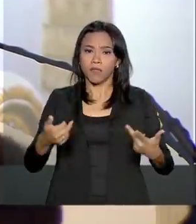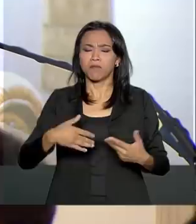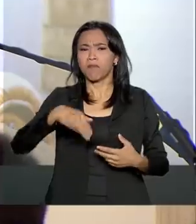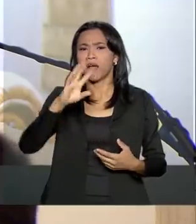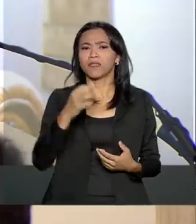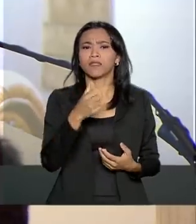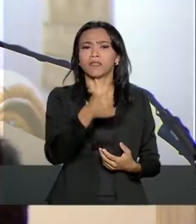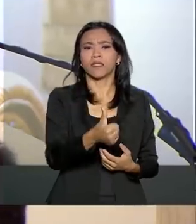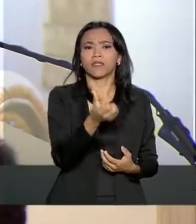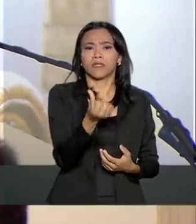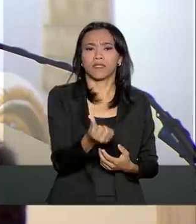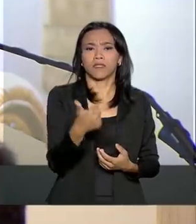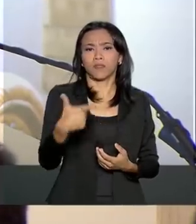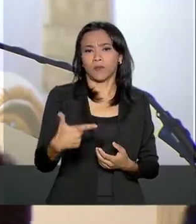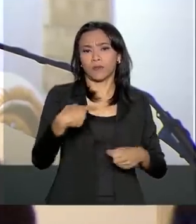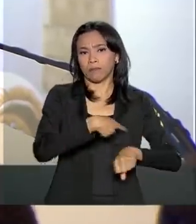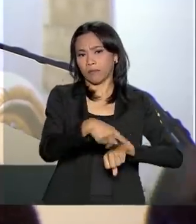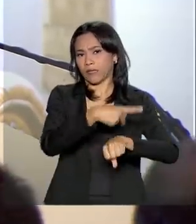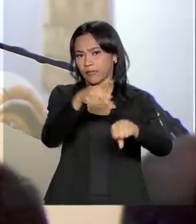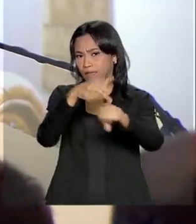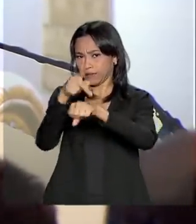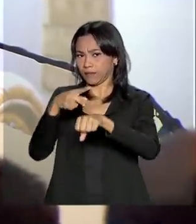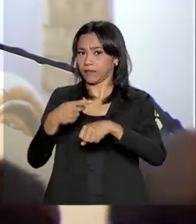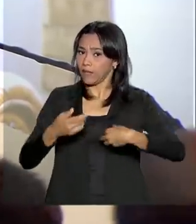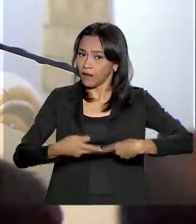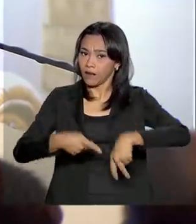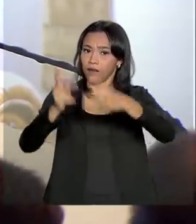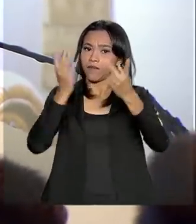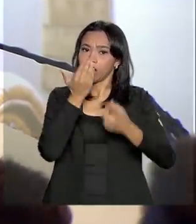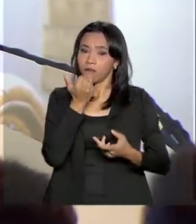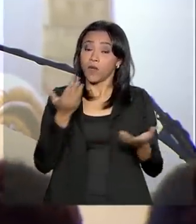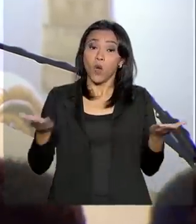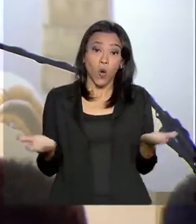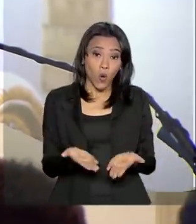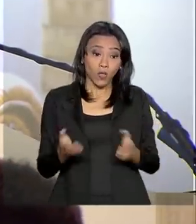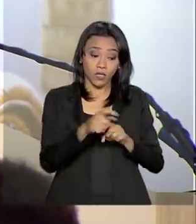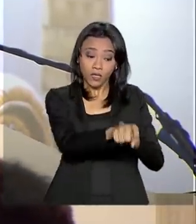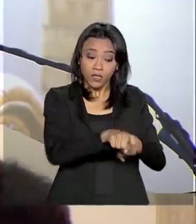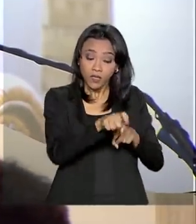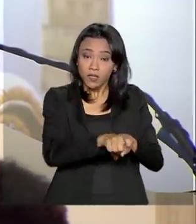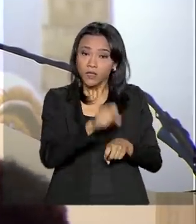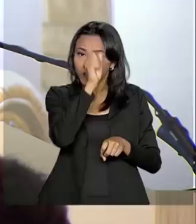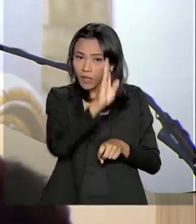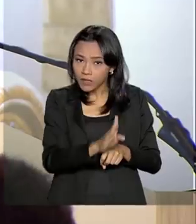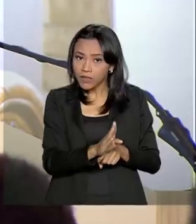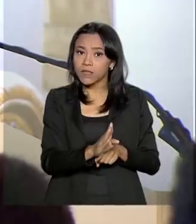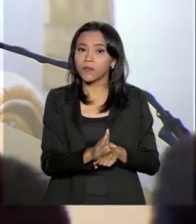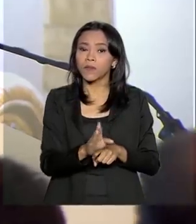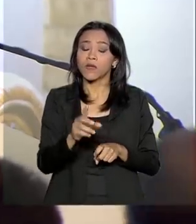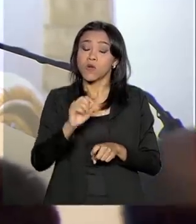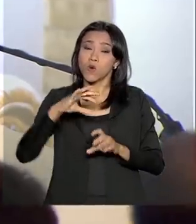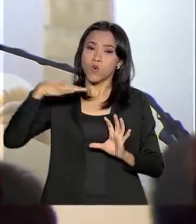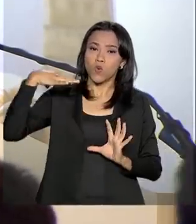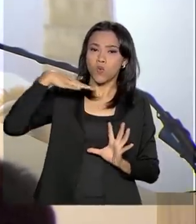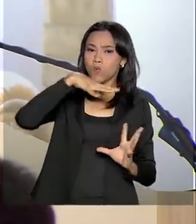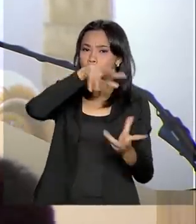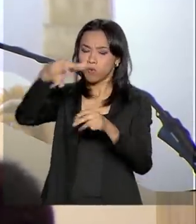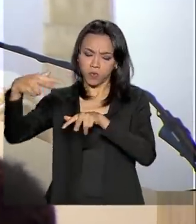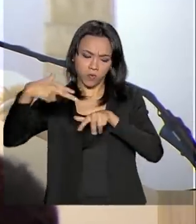países. Hoje, a agropecuária brasileira incomoda o mundo, incomoda pela